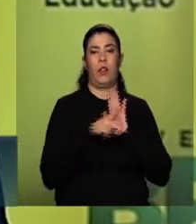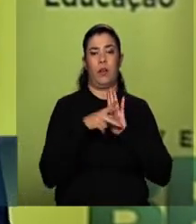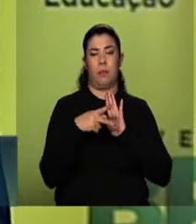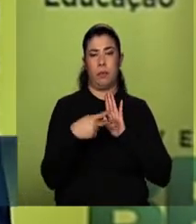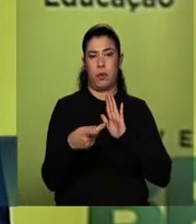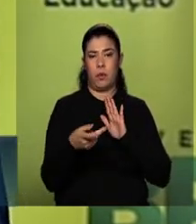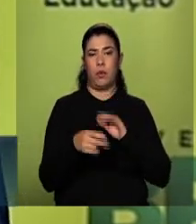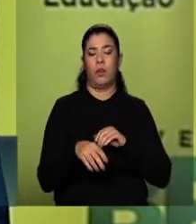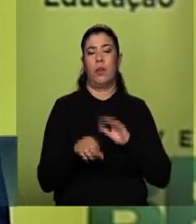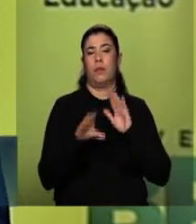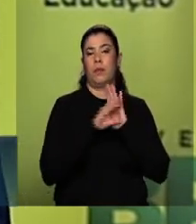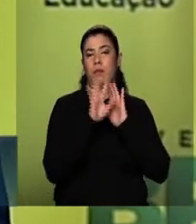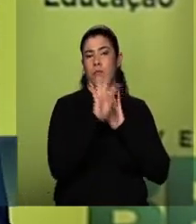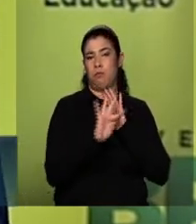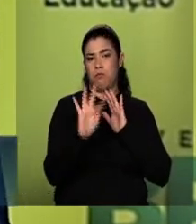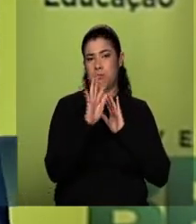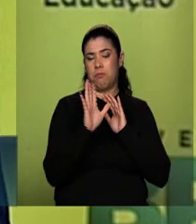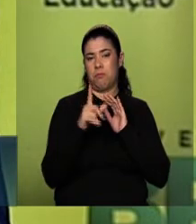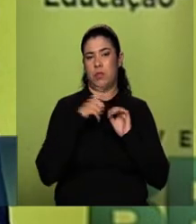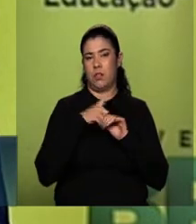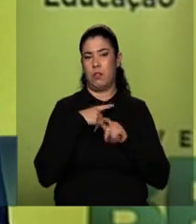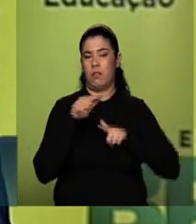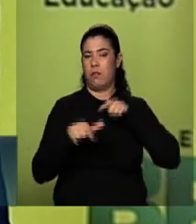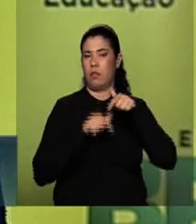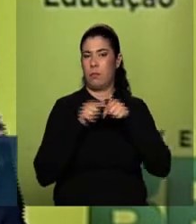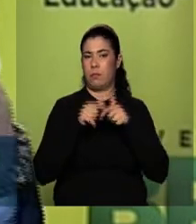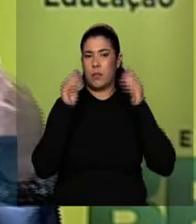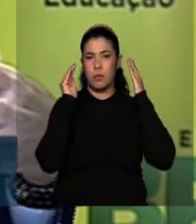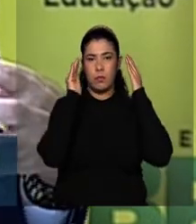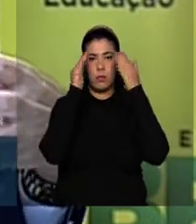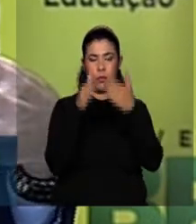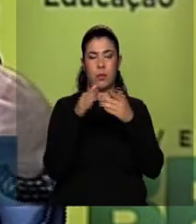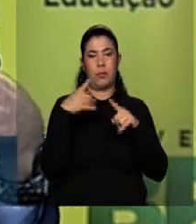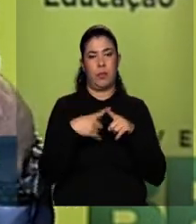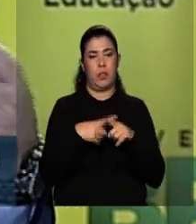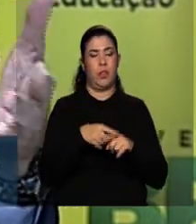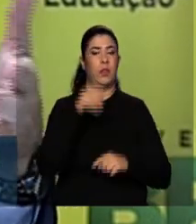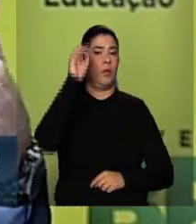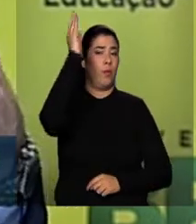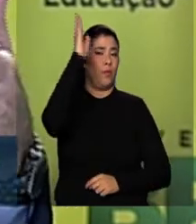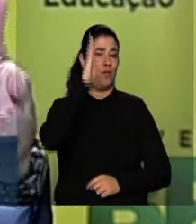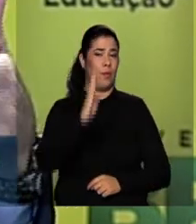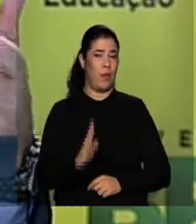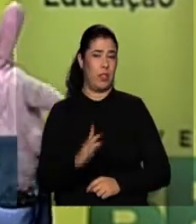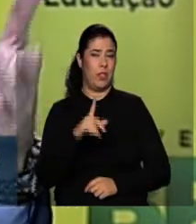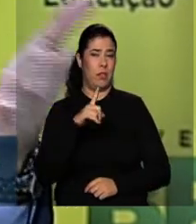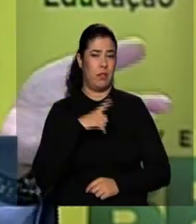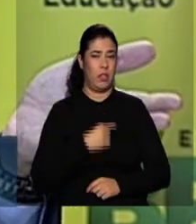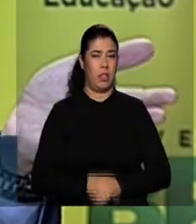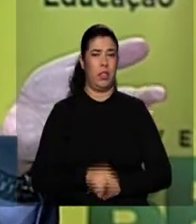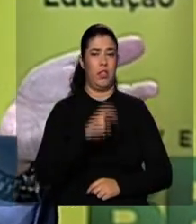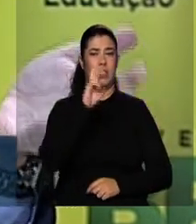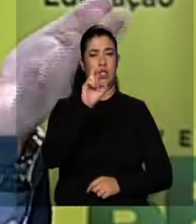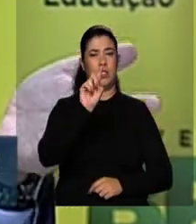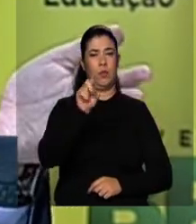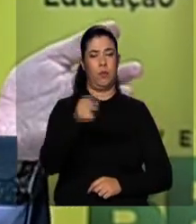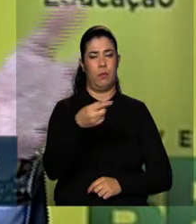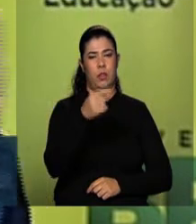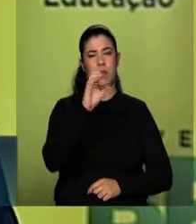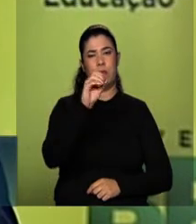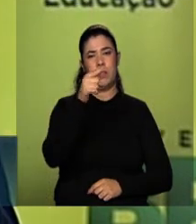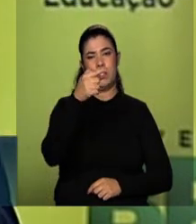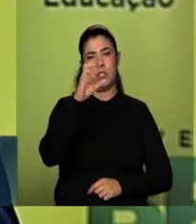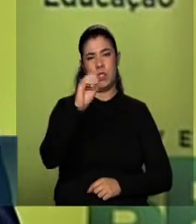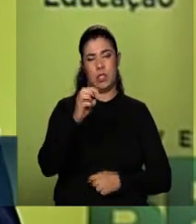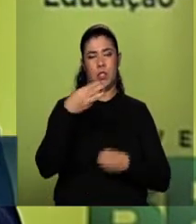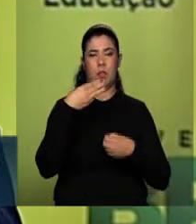da Saúde, ela já trabalha com essa dimensão, porque o Brasil é um país com mais de 5.580 municípios